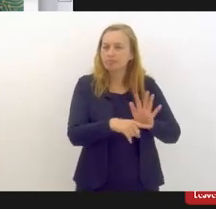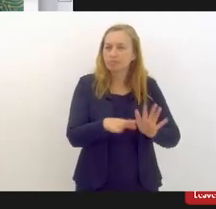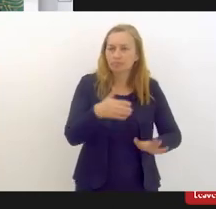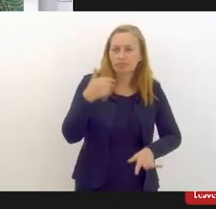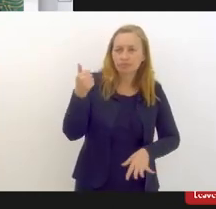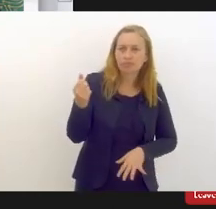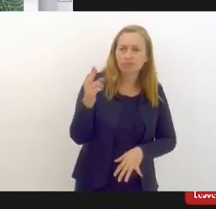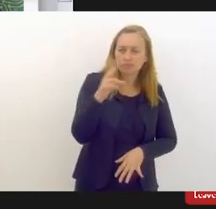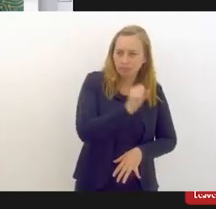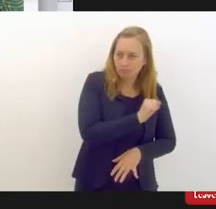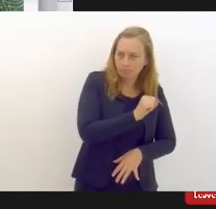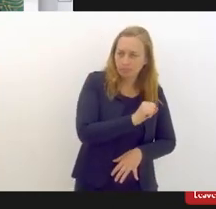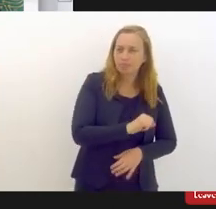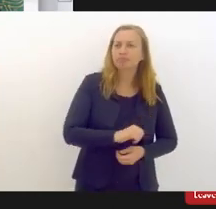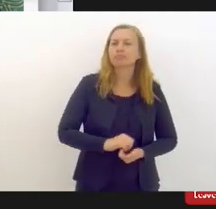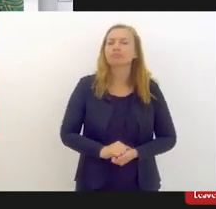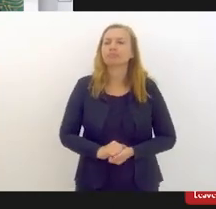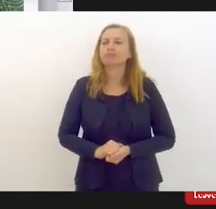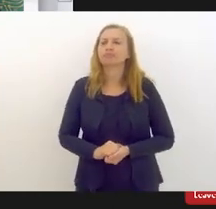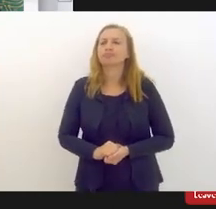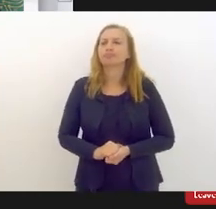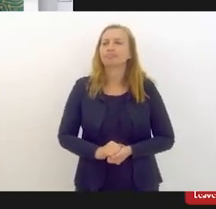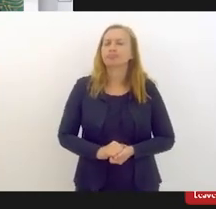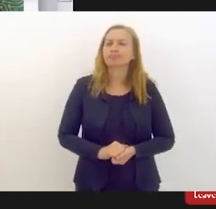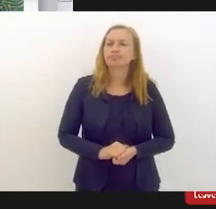mais célebre possível, né?